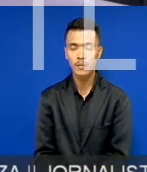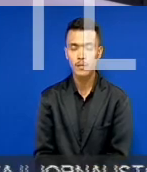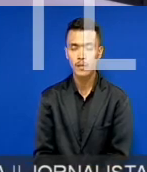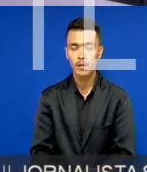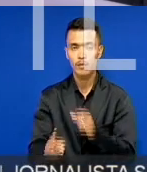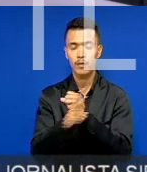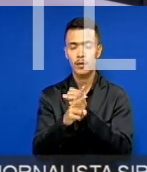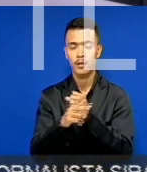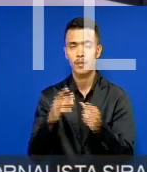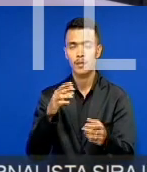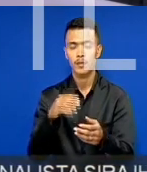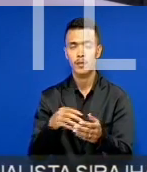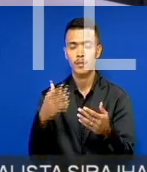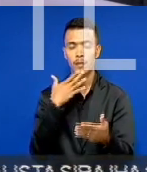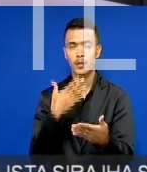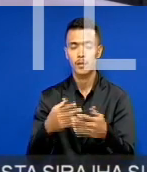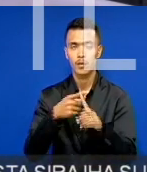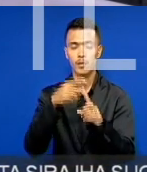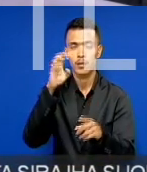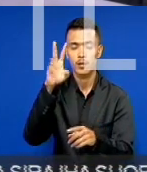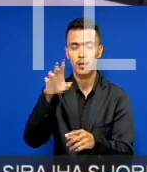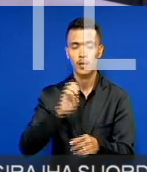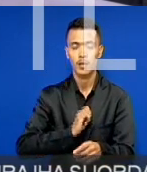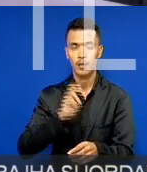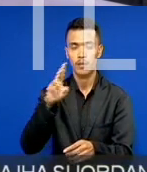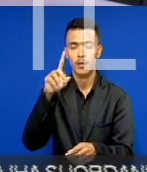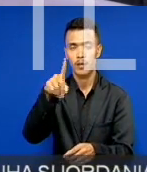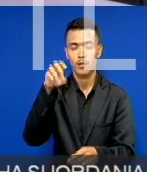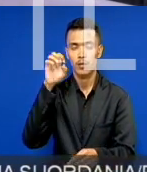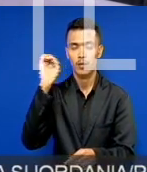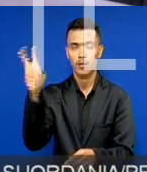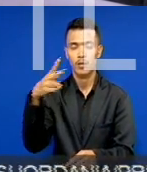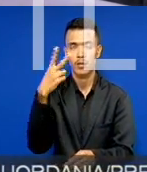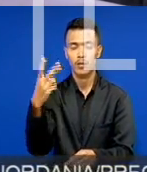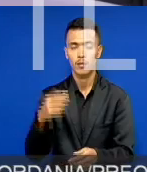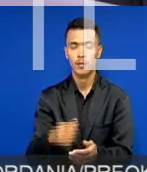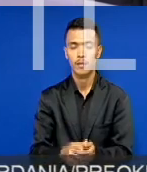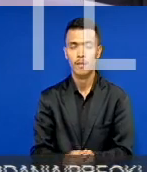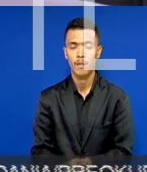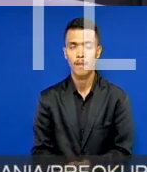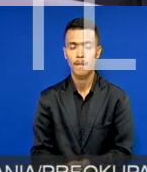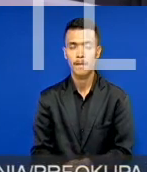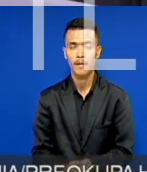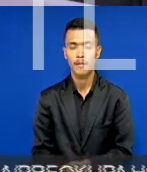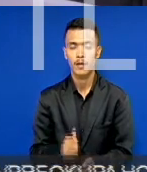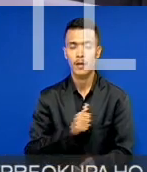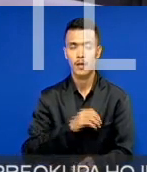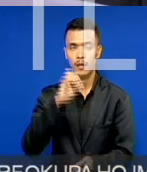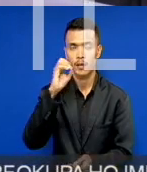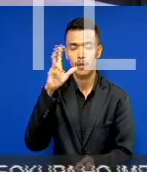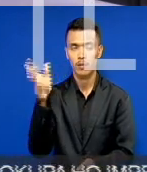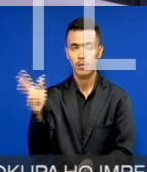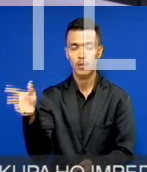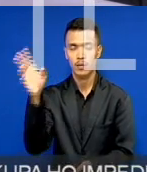Sanolo. Nebe maiusi Hermera, Atus Sira Sanolo Sin Rua, Los Palos, Atus Sira Sanolo Sin Ida, e Ainaru Tolonor